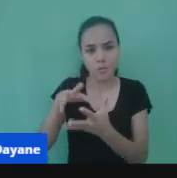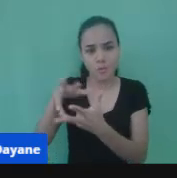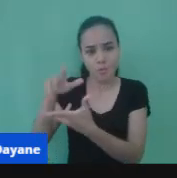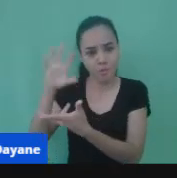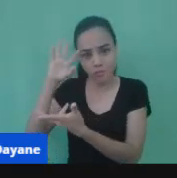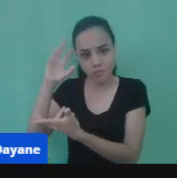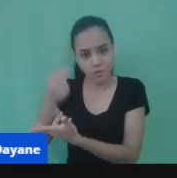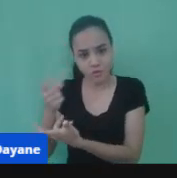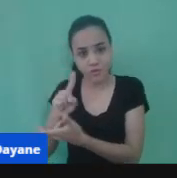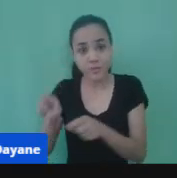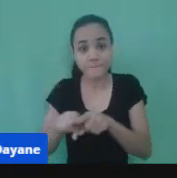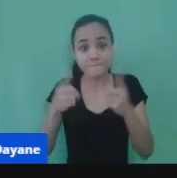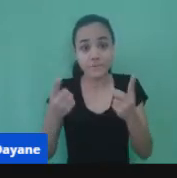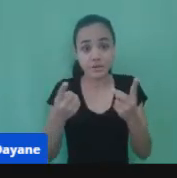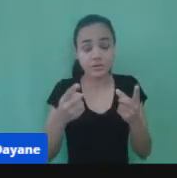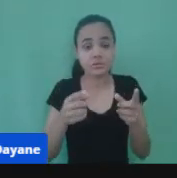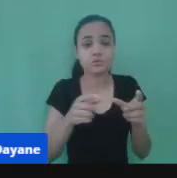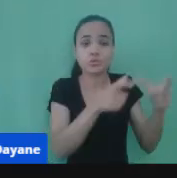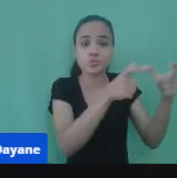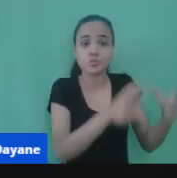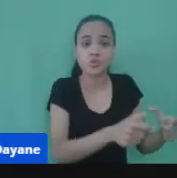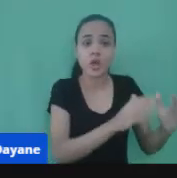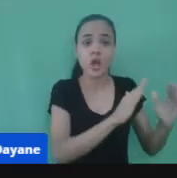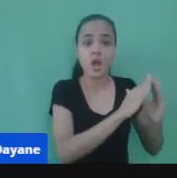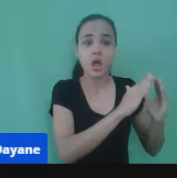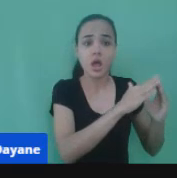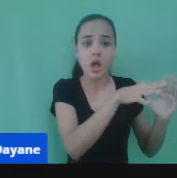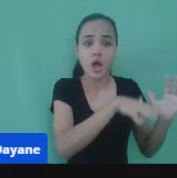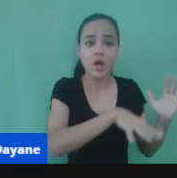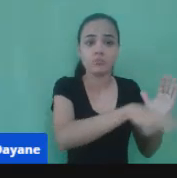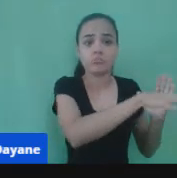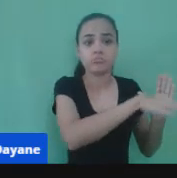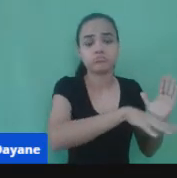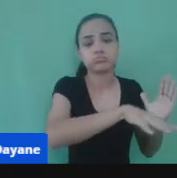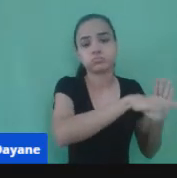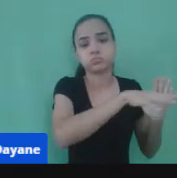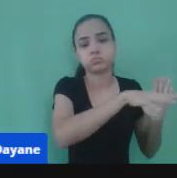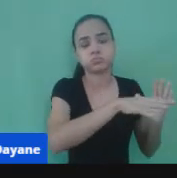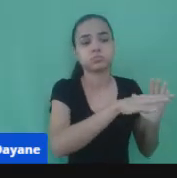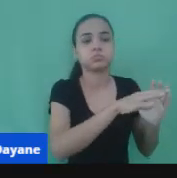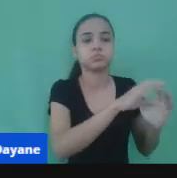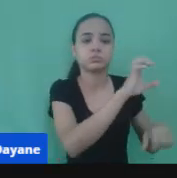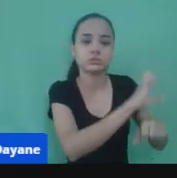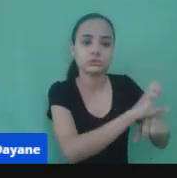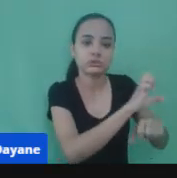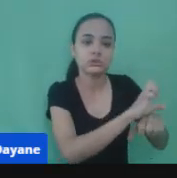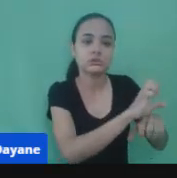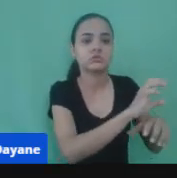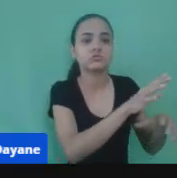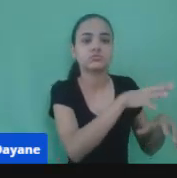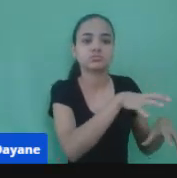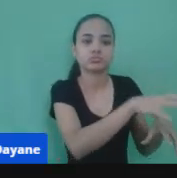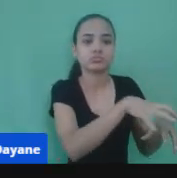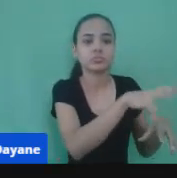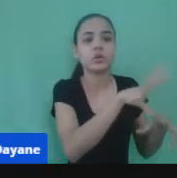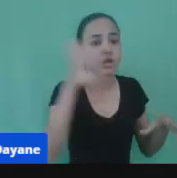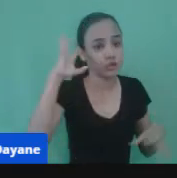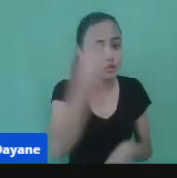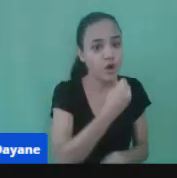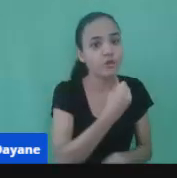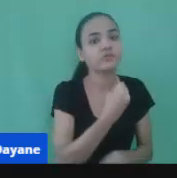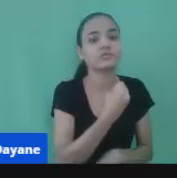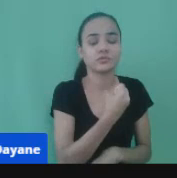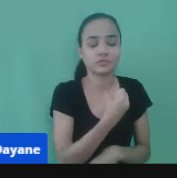nessa dimensão global, né? Então, aí começaram a surgir as conferências. Então, é lógico que a gente não vai falar conferências, encontros,